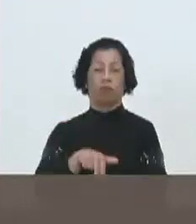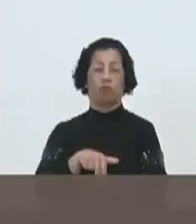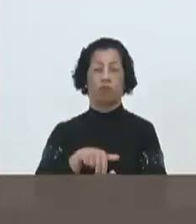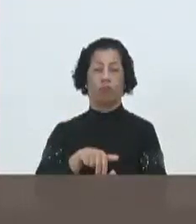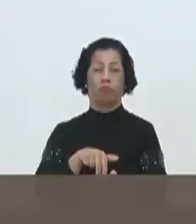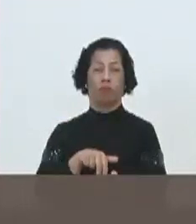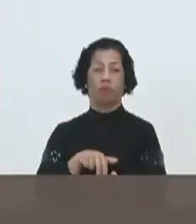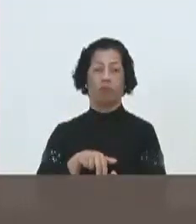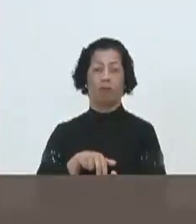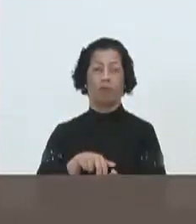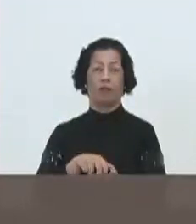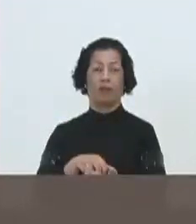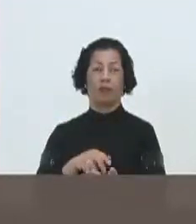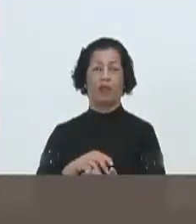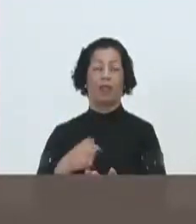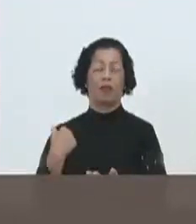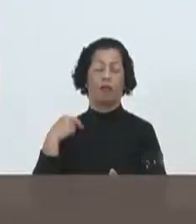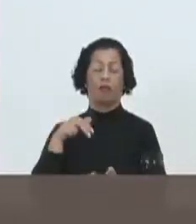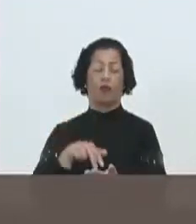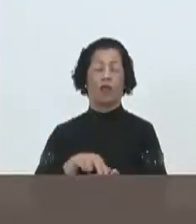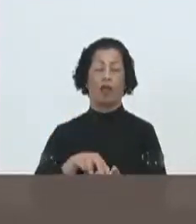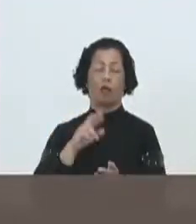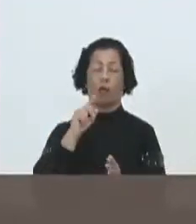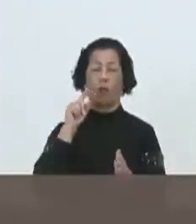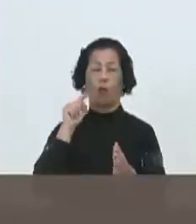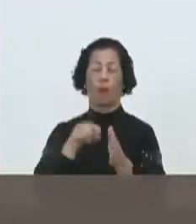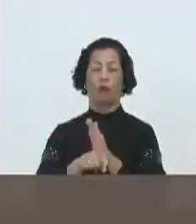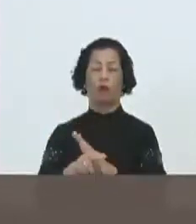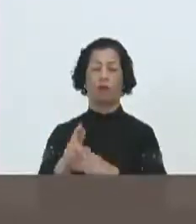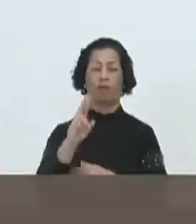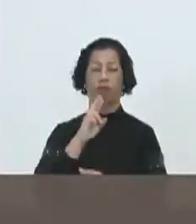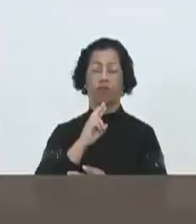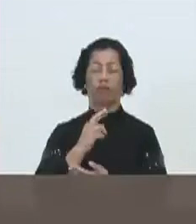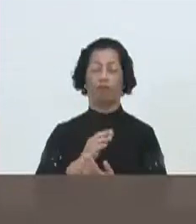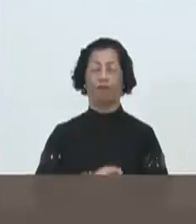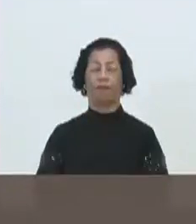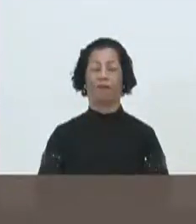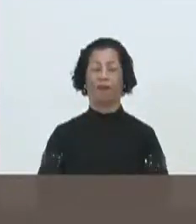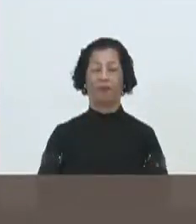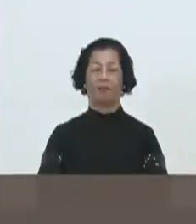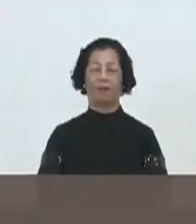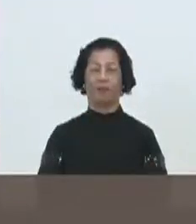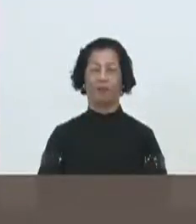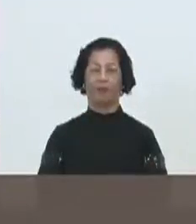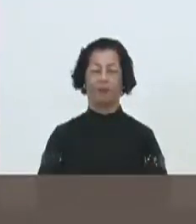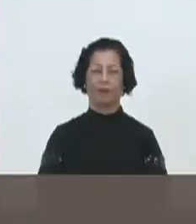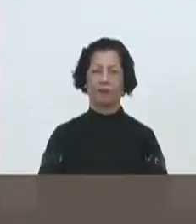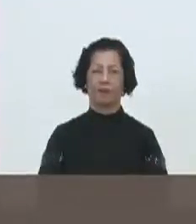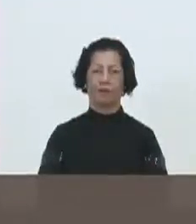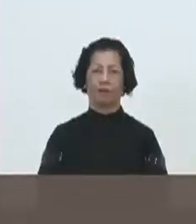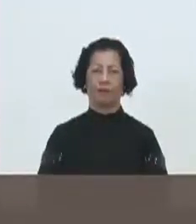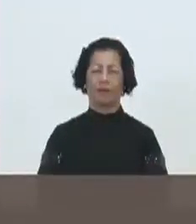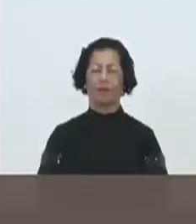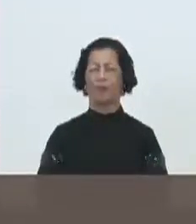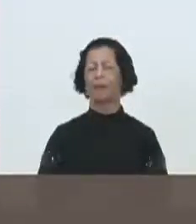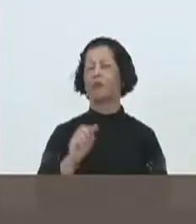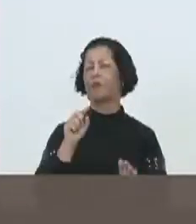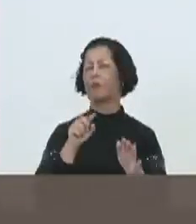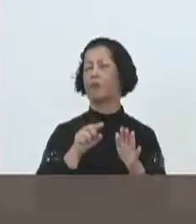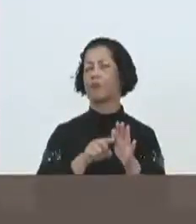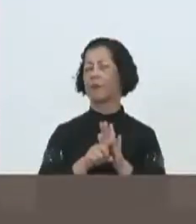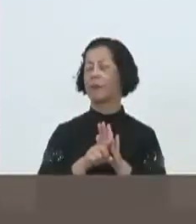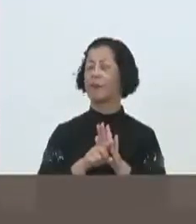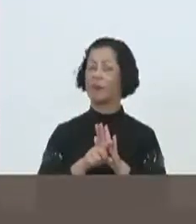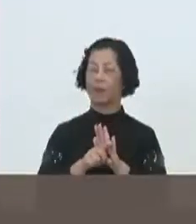respondido o que eu quero e e as dúvidas que eu tenho eh a questão que eu gostaria de